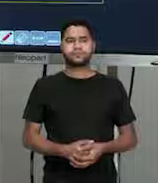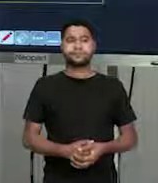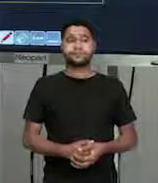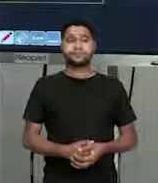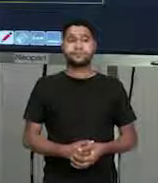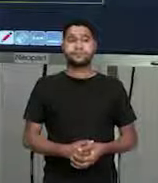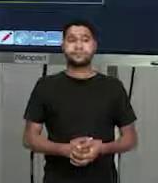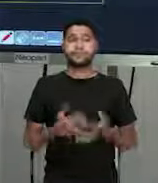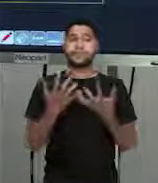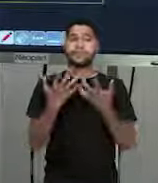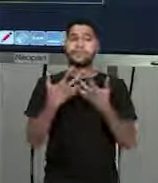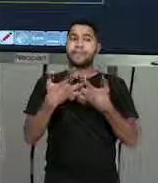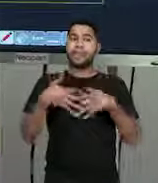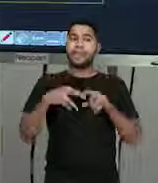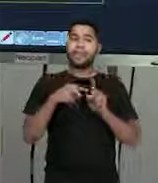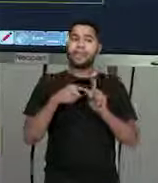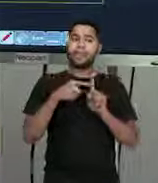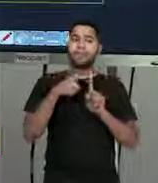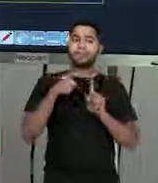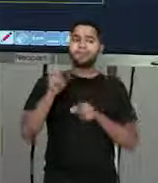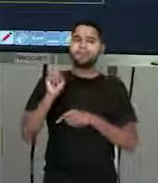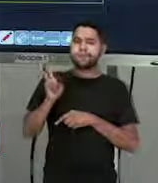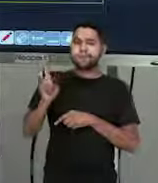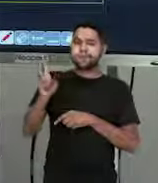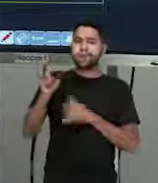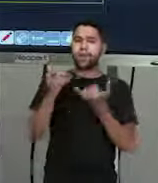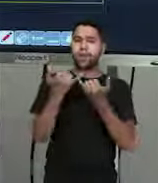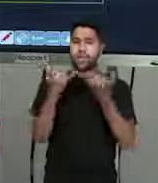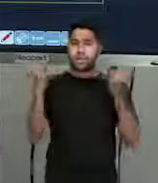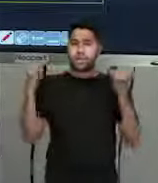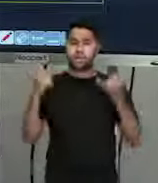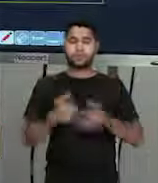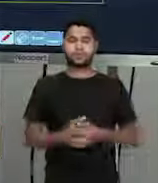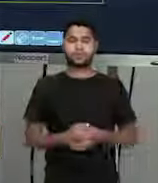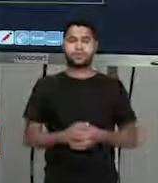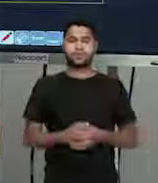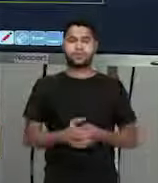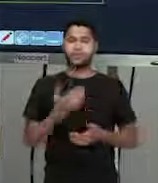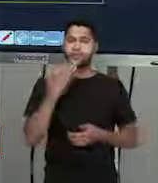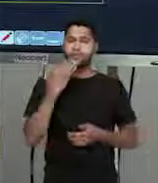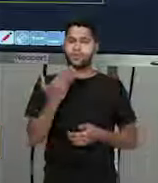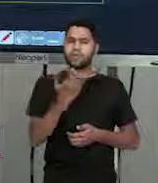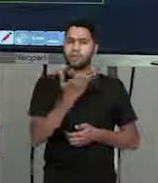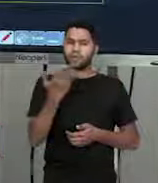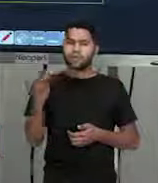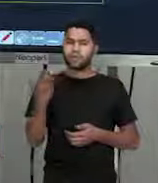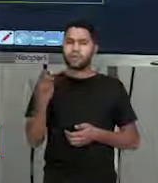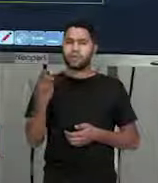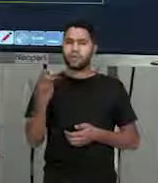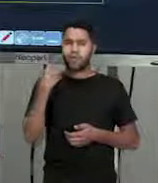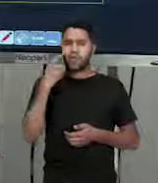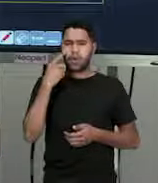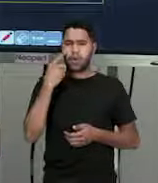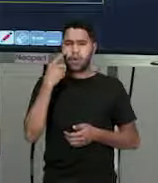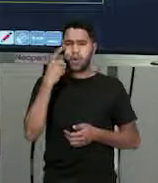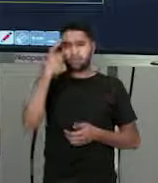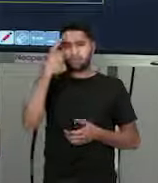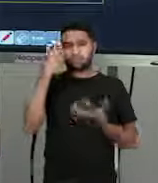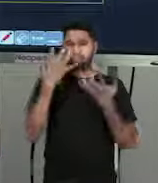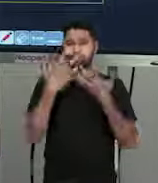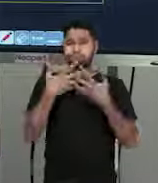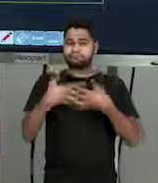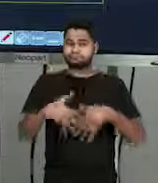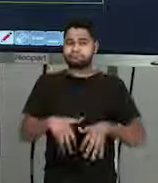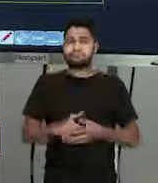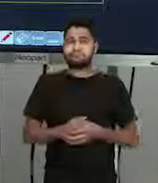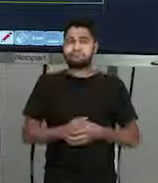Bom, máquinas térmicas e a conservação da energia. Vou pedir para você me seguir aqui nesse raciocínio.